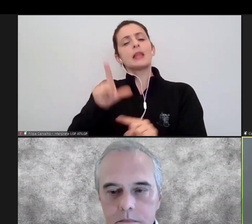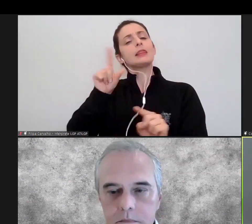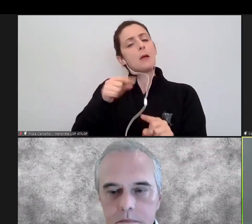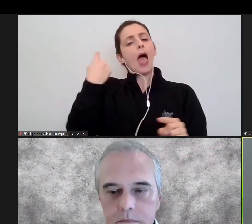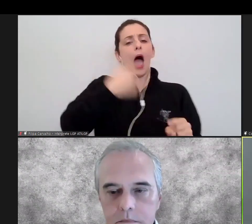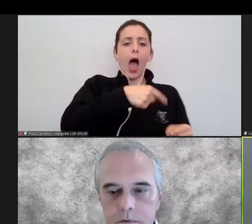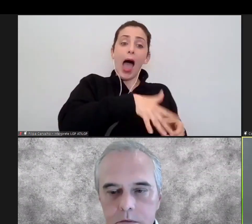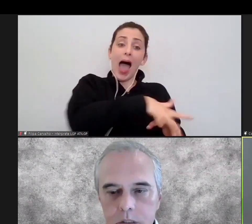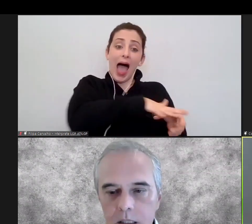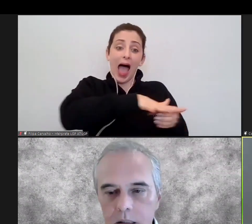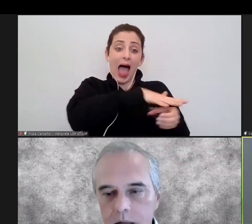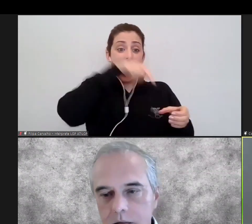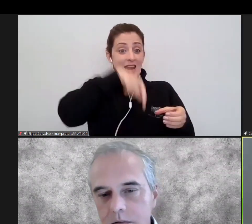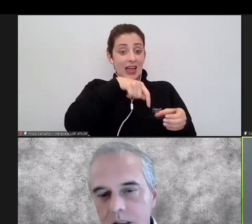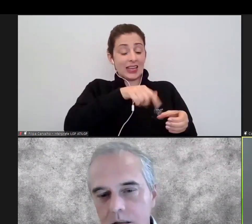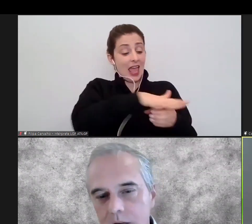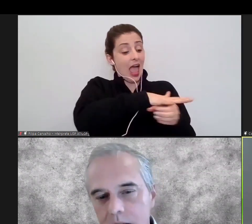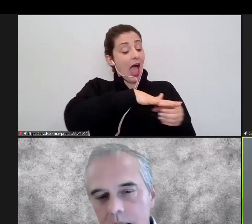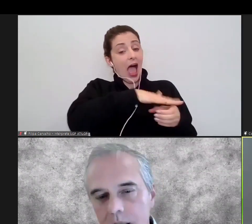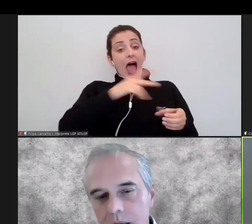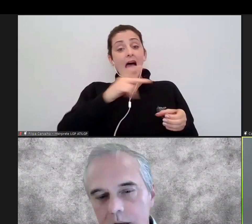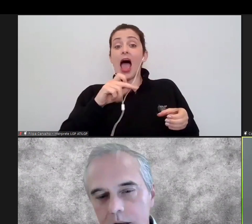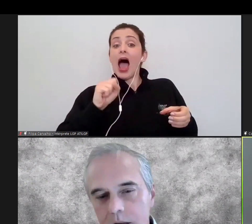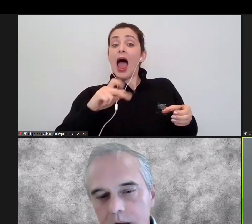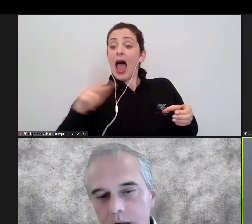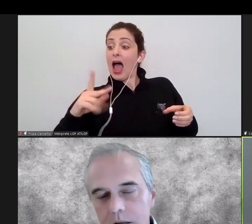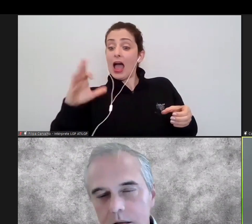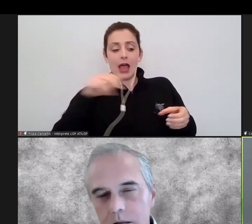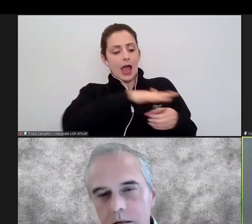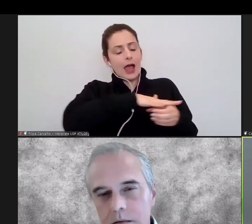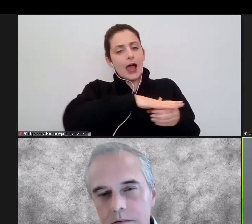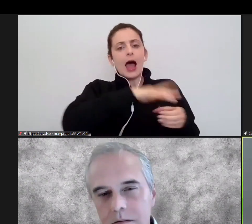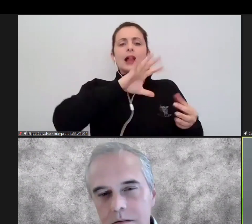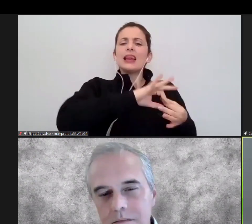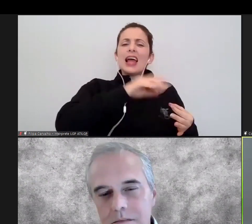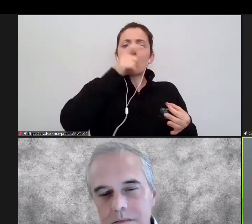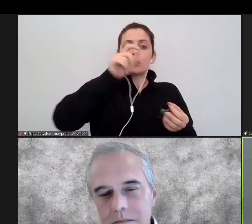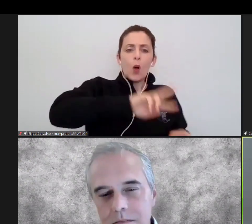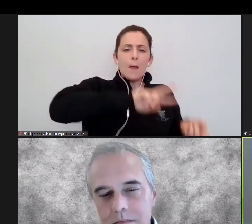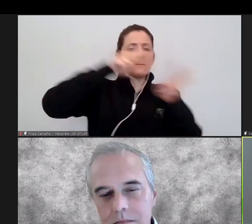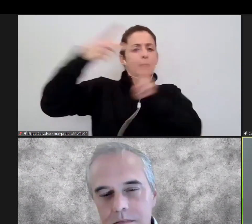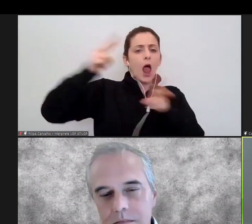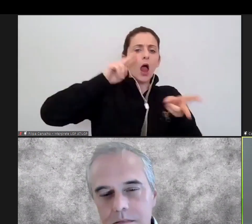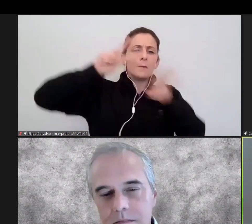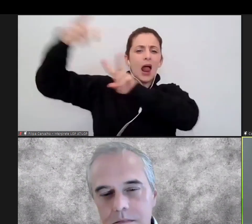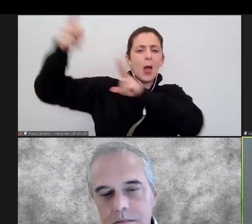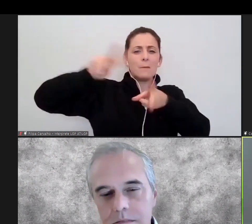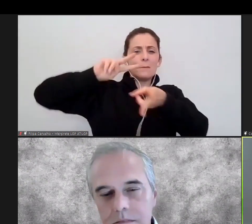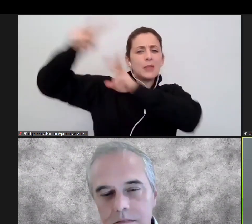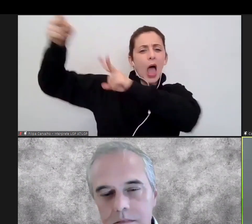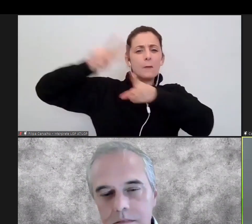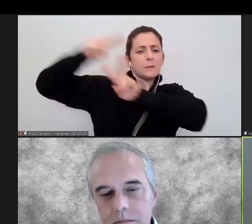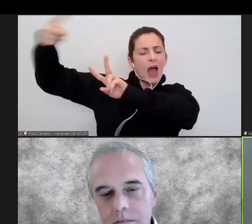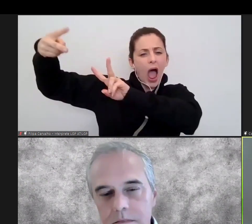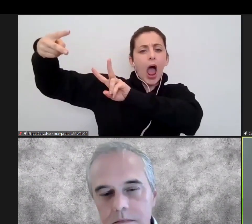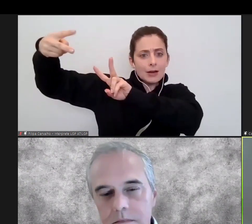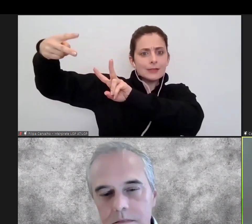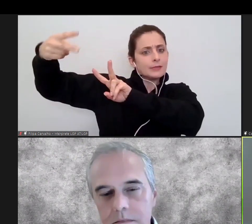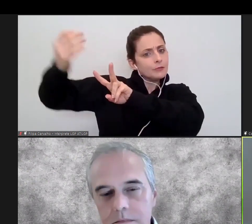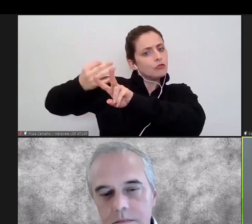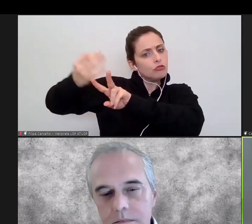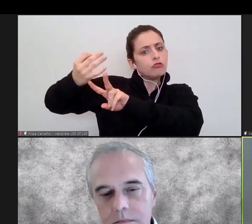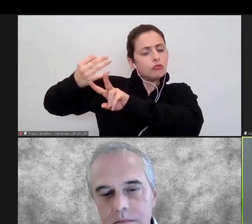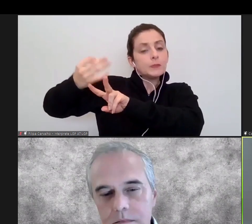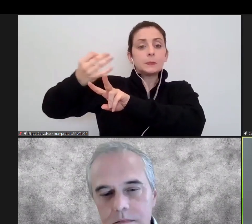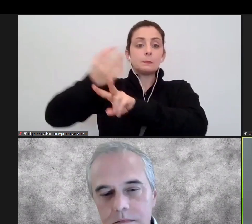ação, principalmente agora com esta vaga de imigração que temos assistido ao longo dos últimos anos, tem sido muito aquilo que